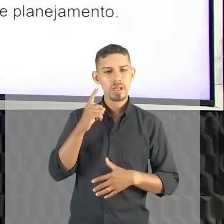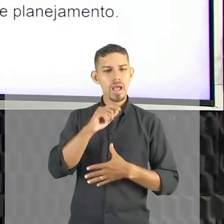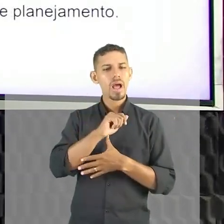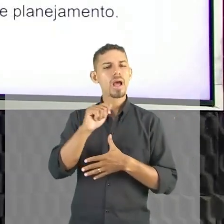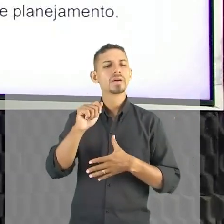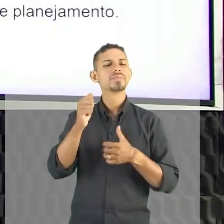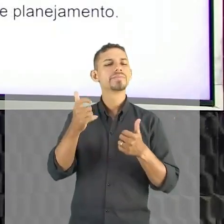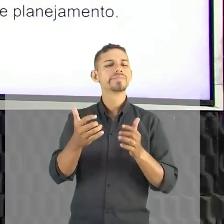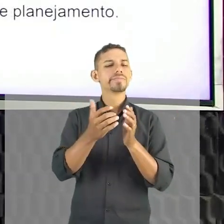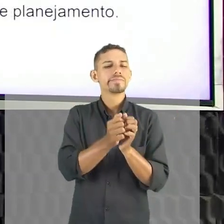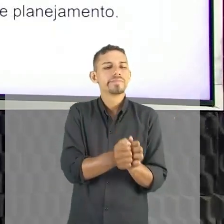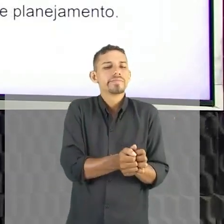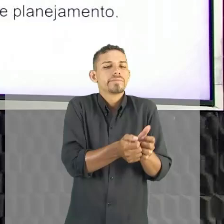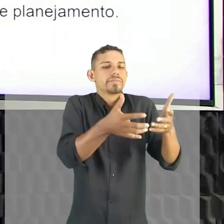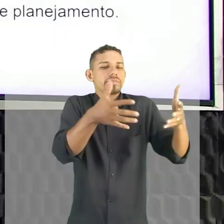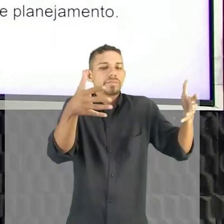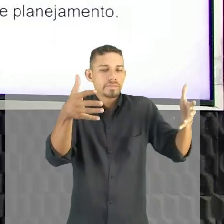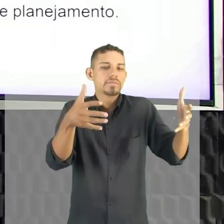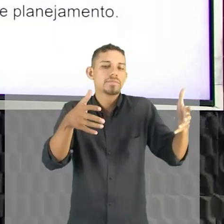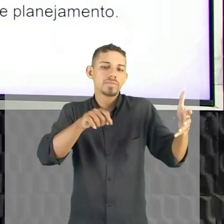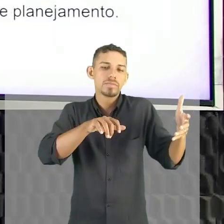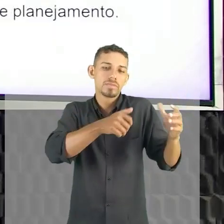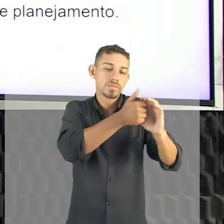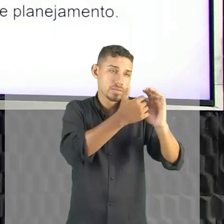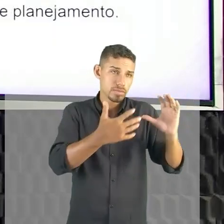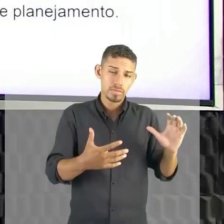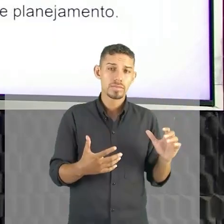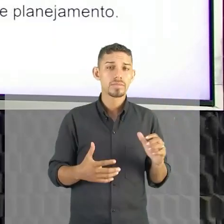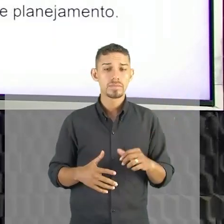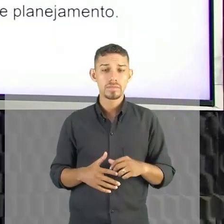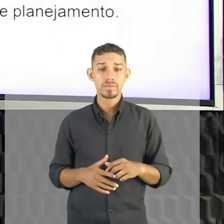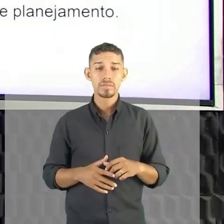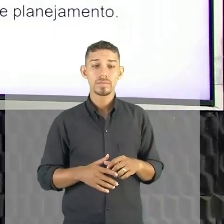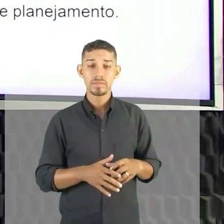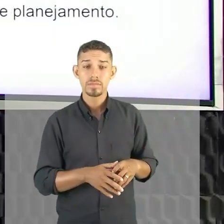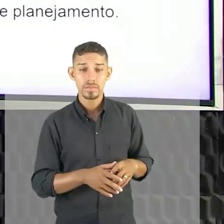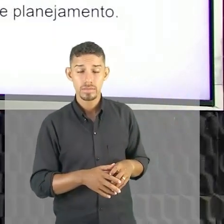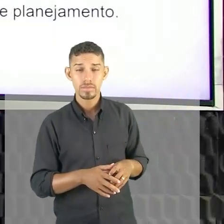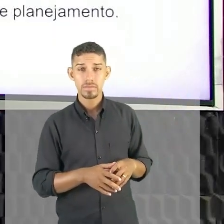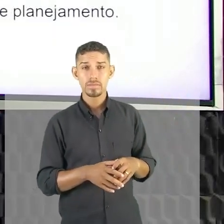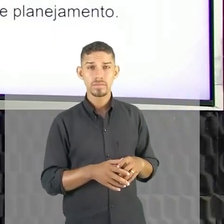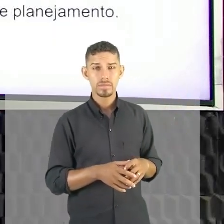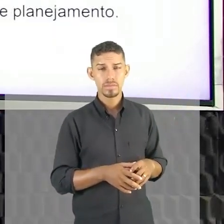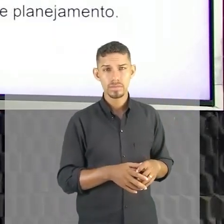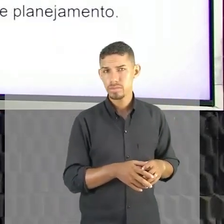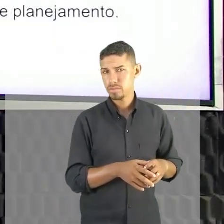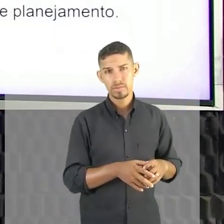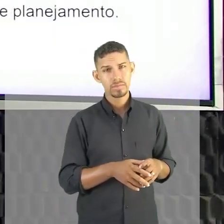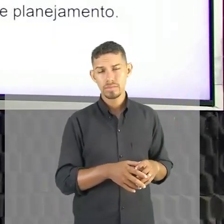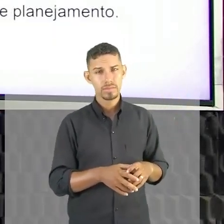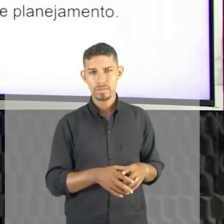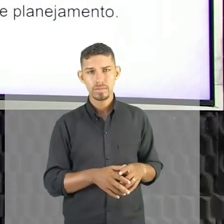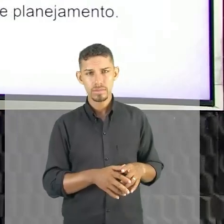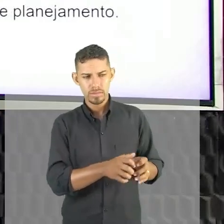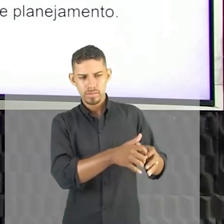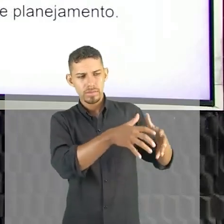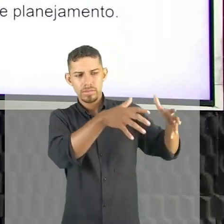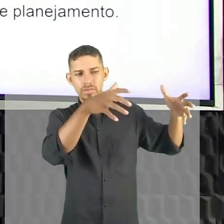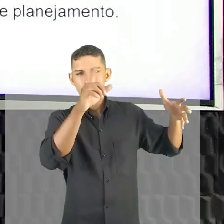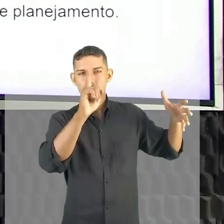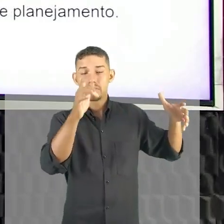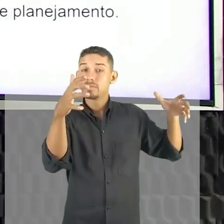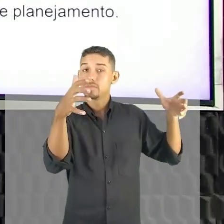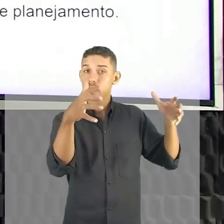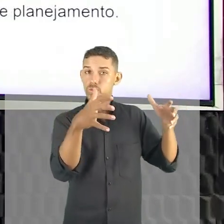letra A diz o quê? Que essa é uma característica desse modelo, era a expansão dos grandes estoques. Não, pelo contrário, não é.